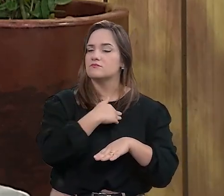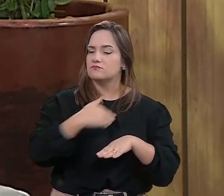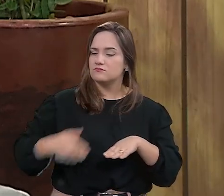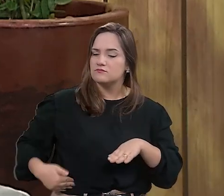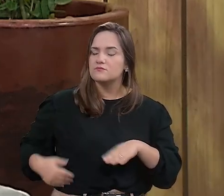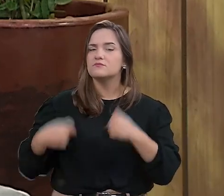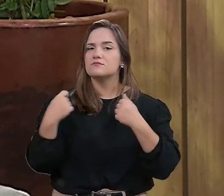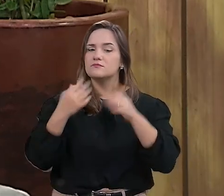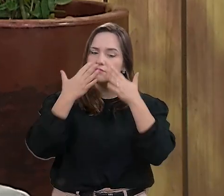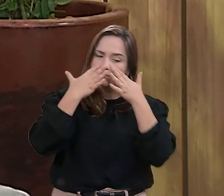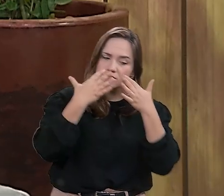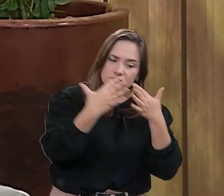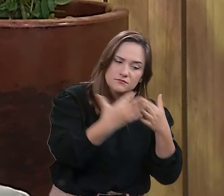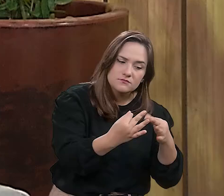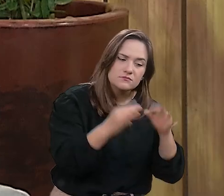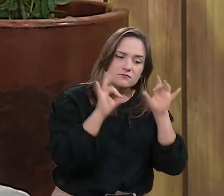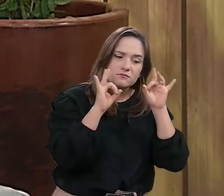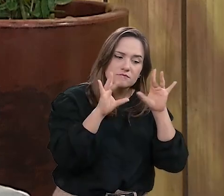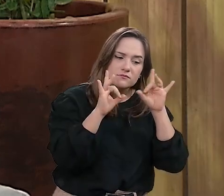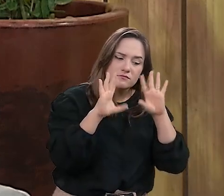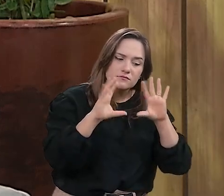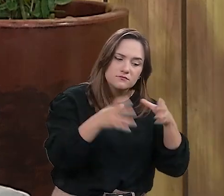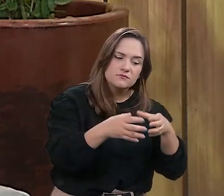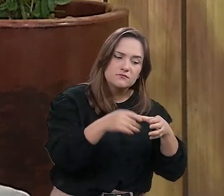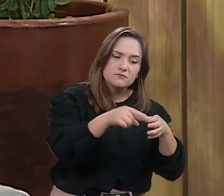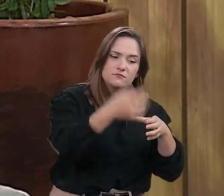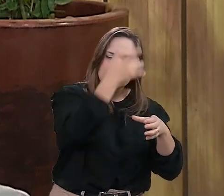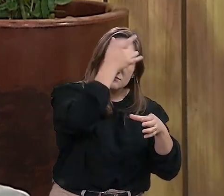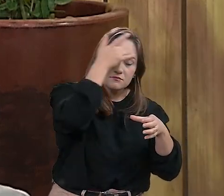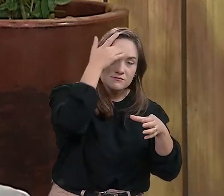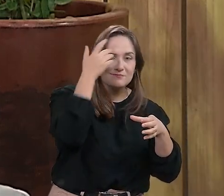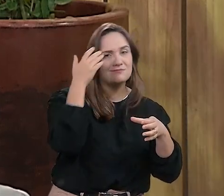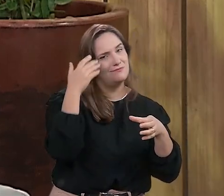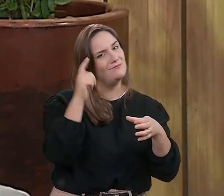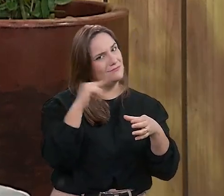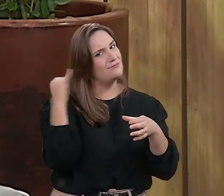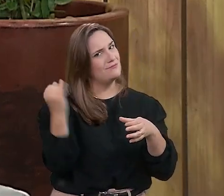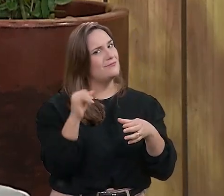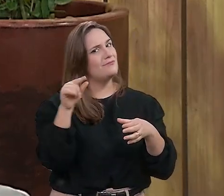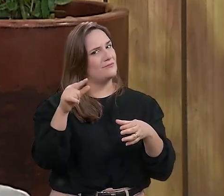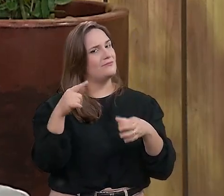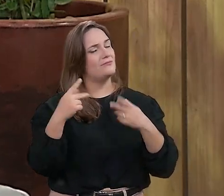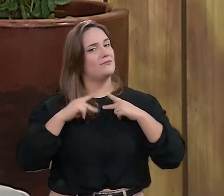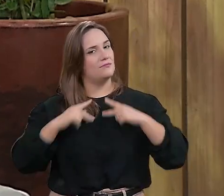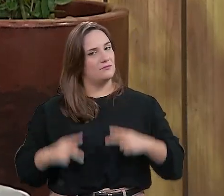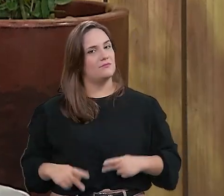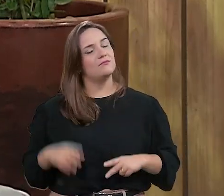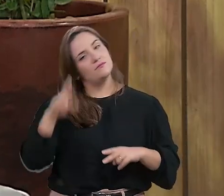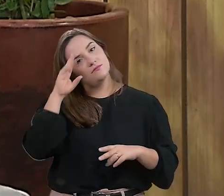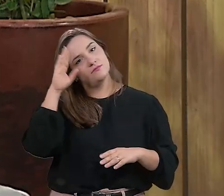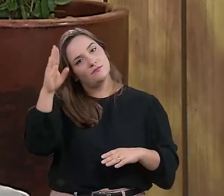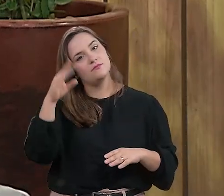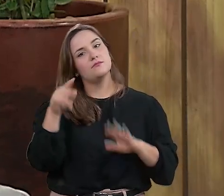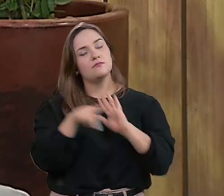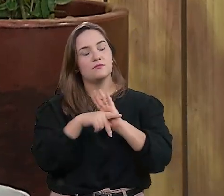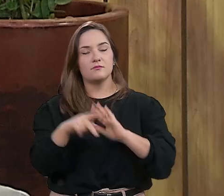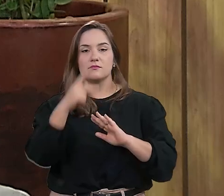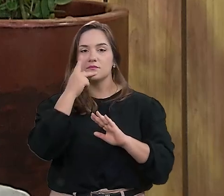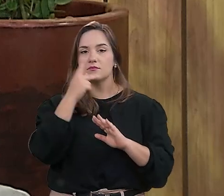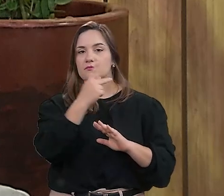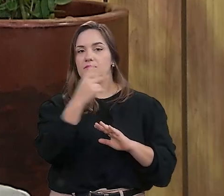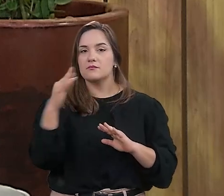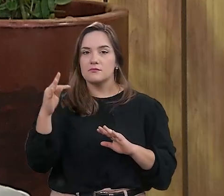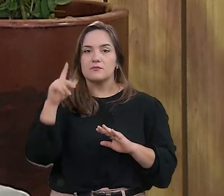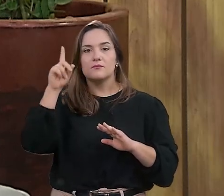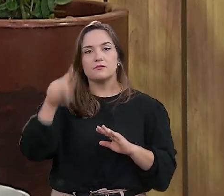para essas pessoas. Então, isso é muito importante, ainda mais em relação à legenda que o senhor faz parte, que é a questão do Partido dos Trabalhadores, que é um partido que